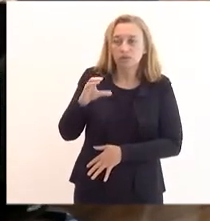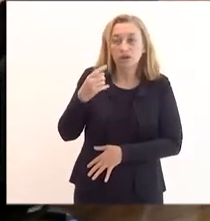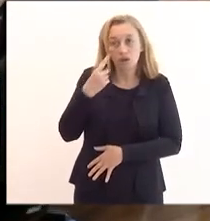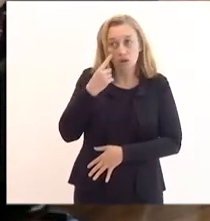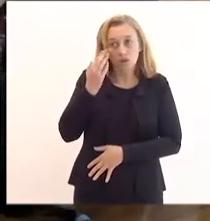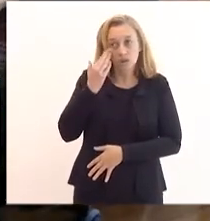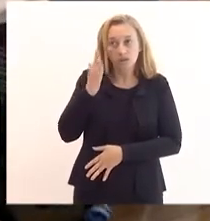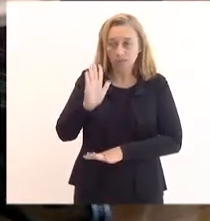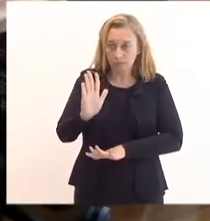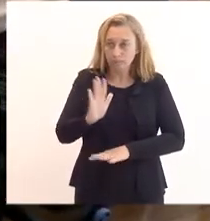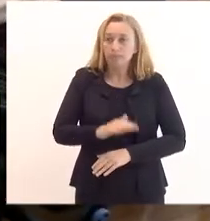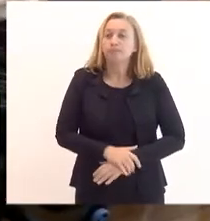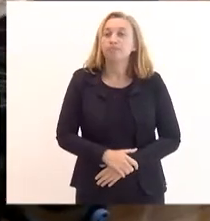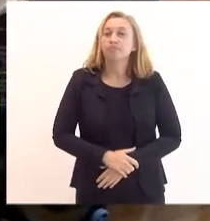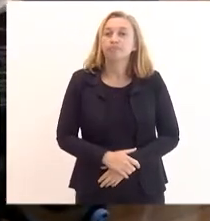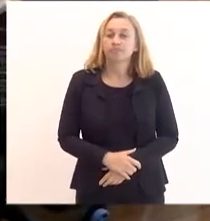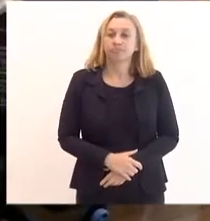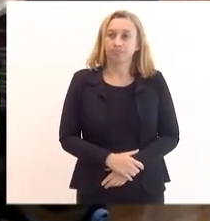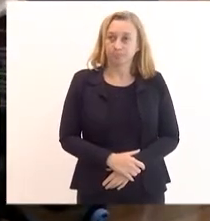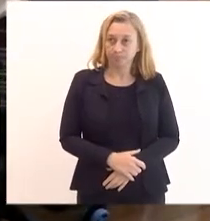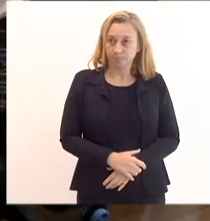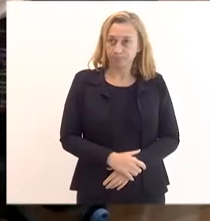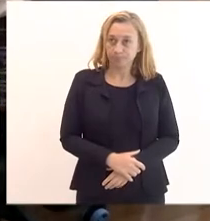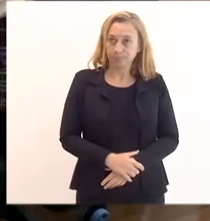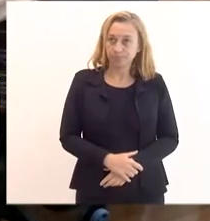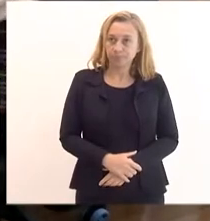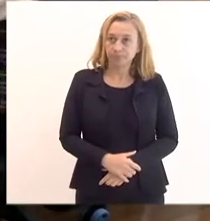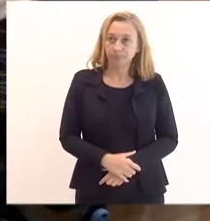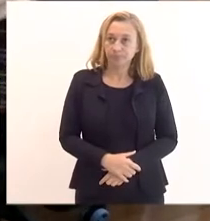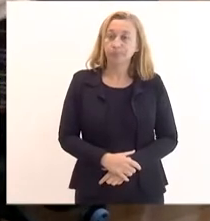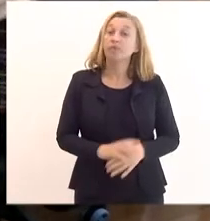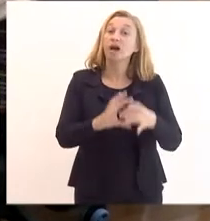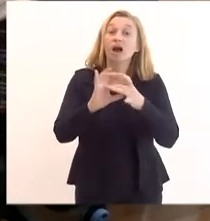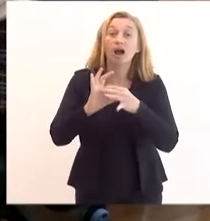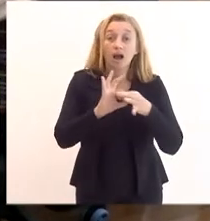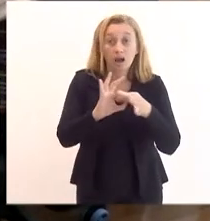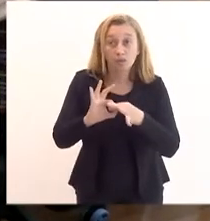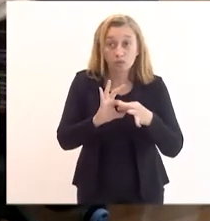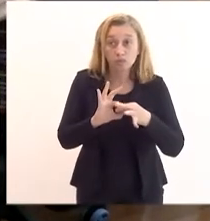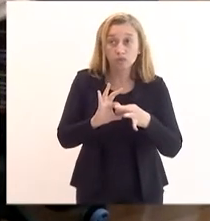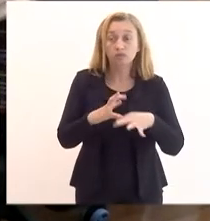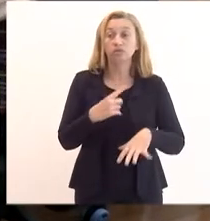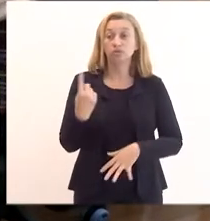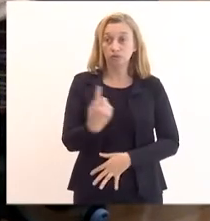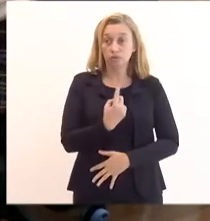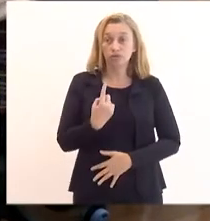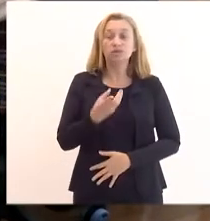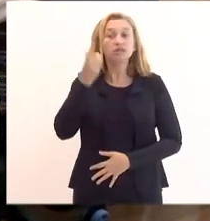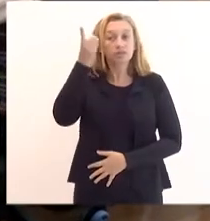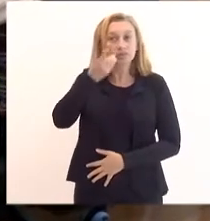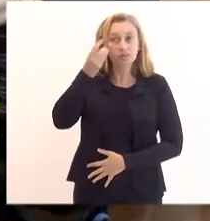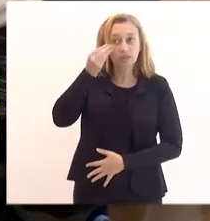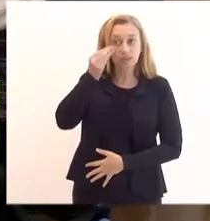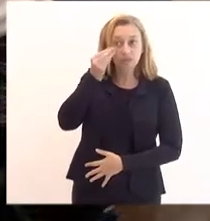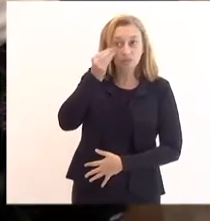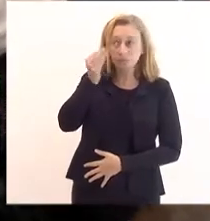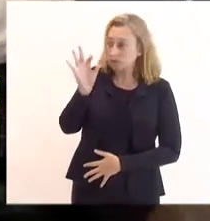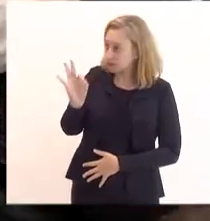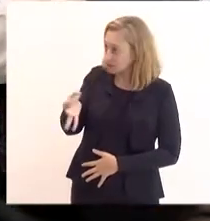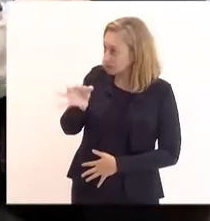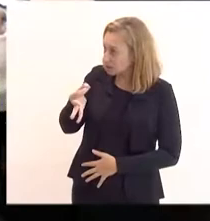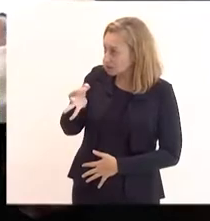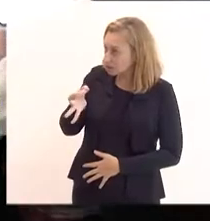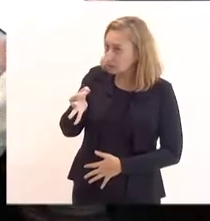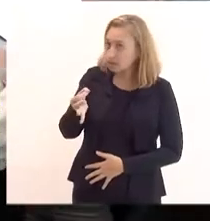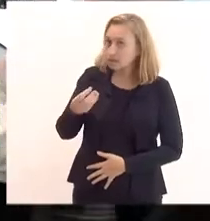só. Só a bem da harmonia. Deputada Mônica Francisco. Corretamente, não